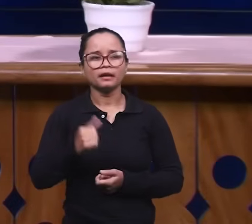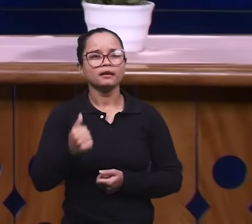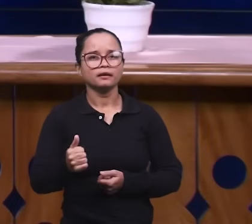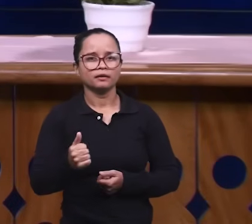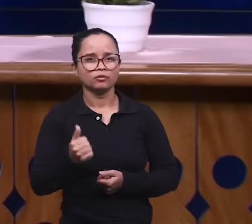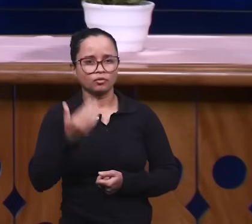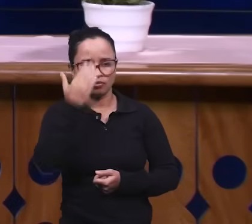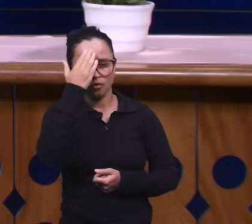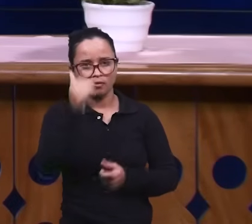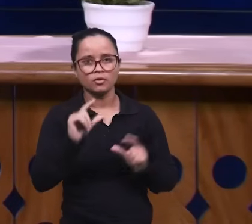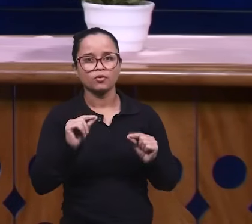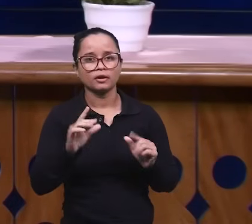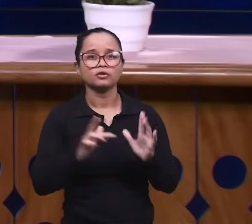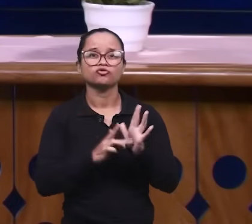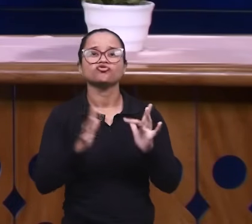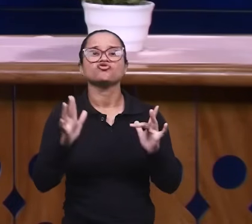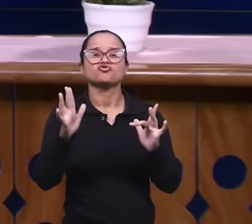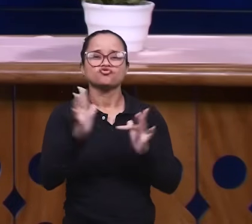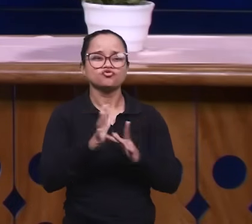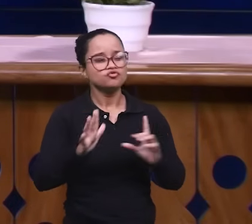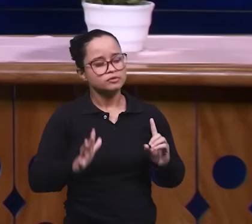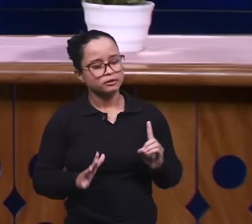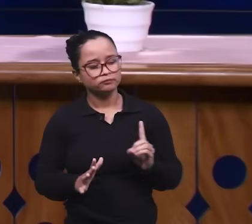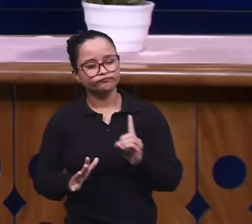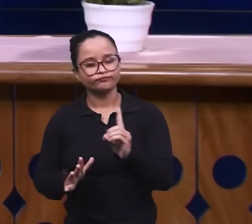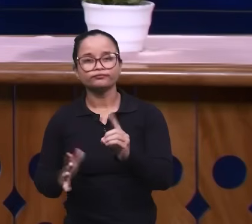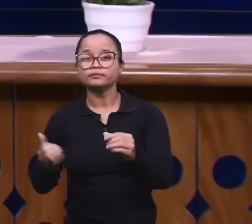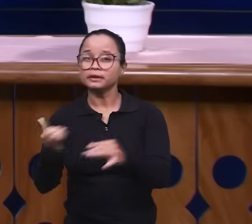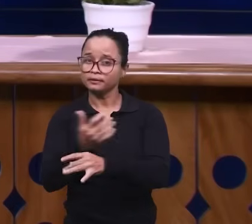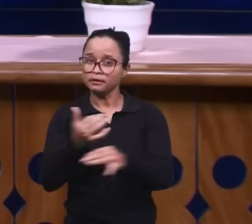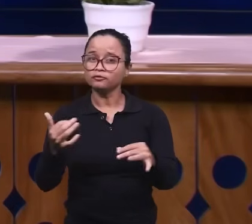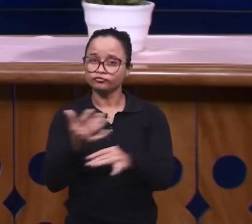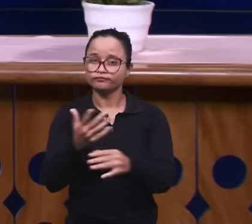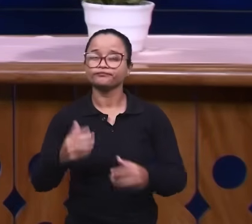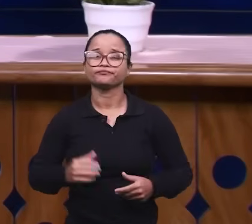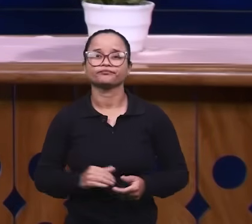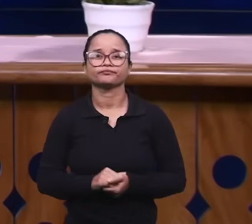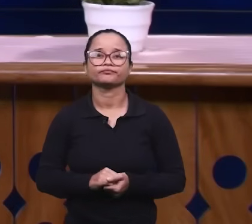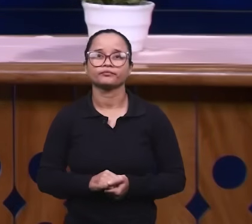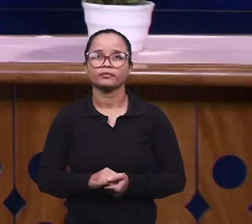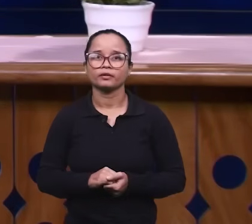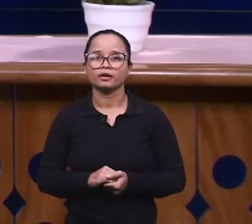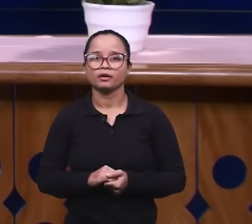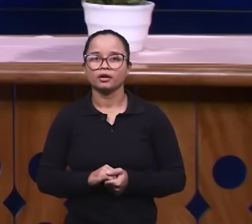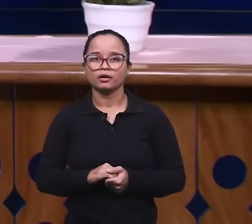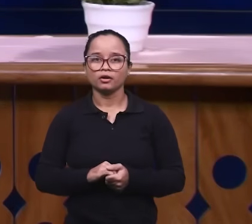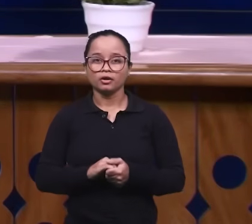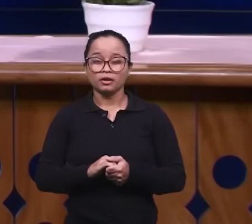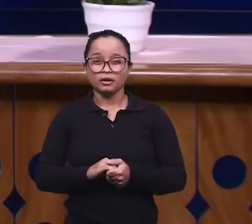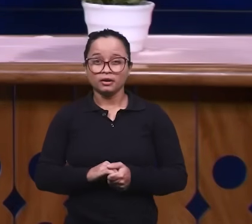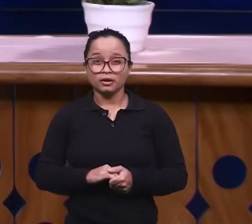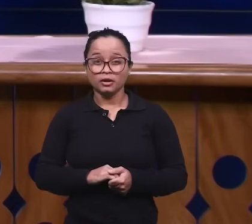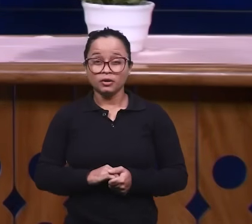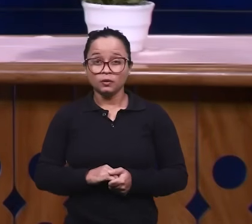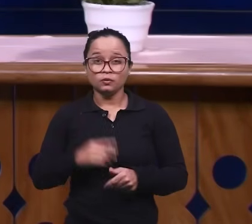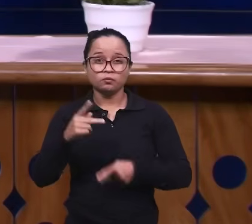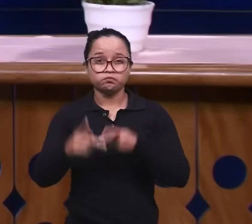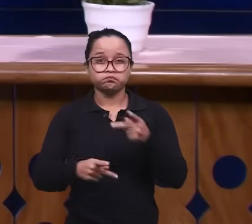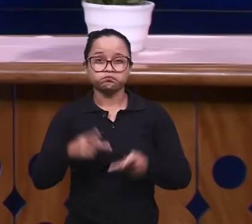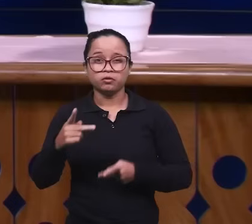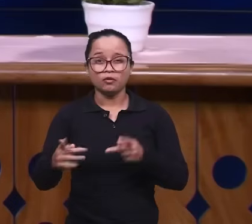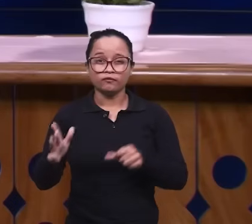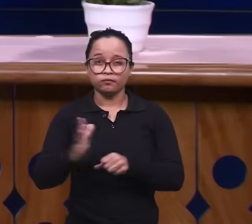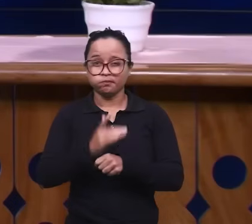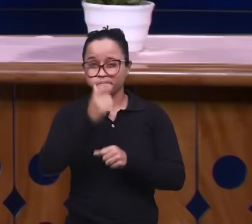Jesus passava por esta cidade. E uma multidão acorreu